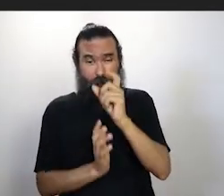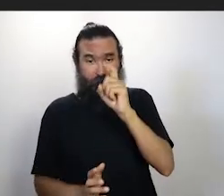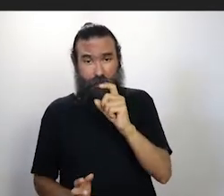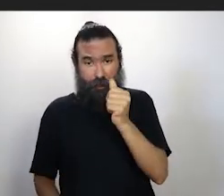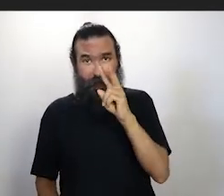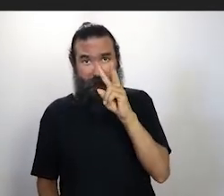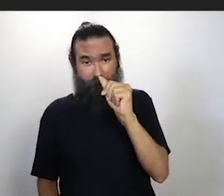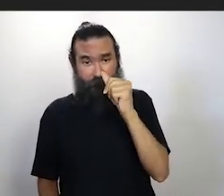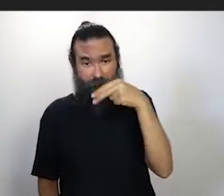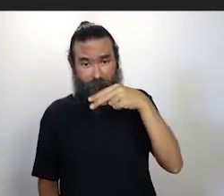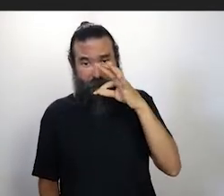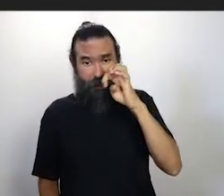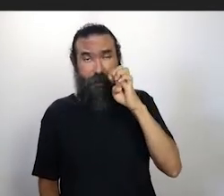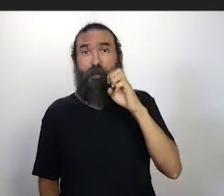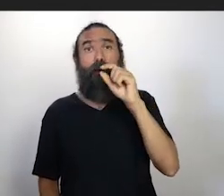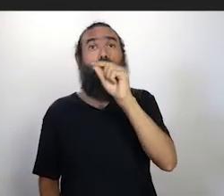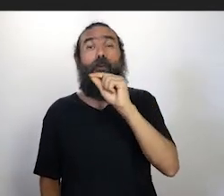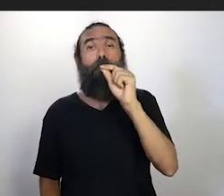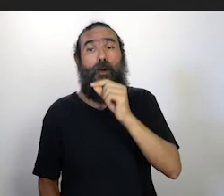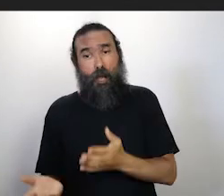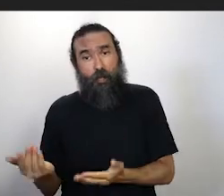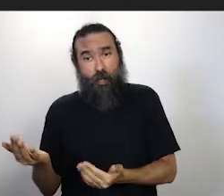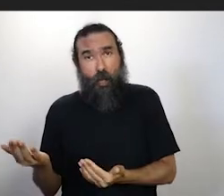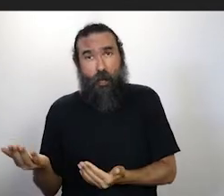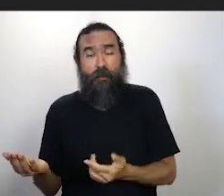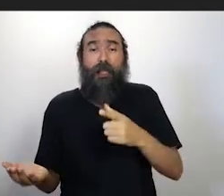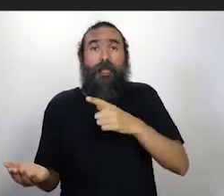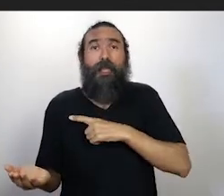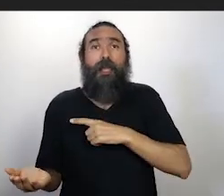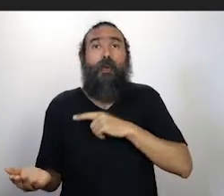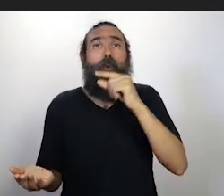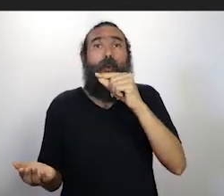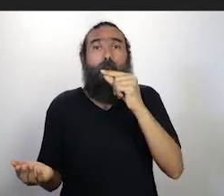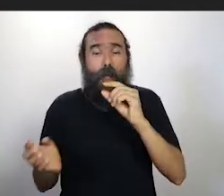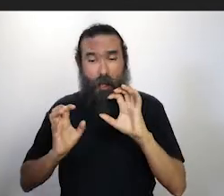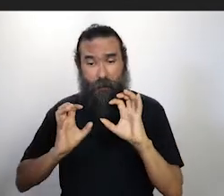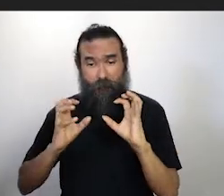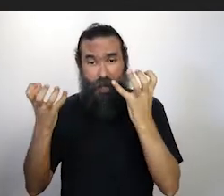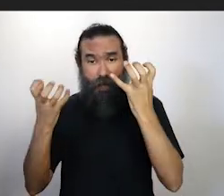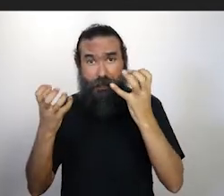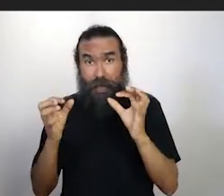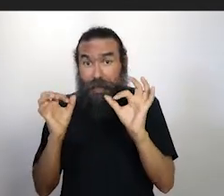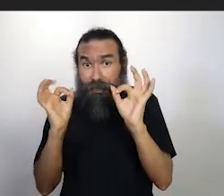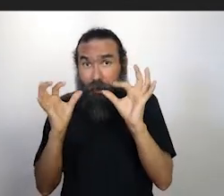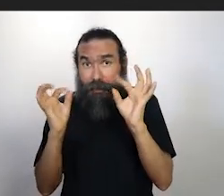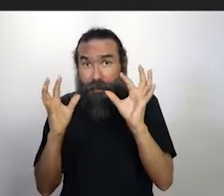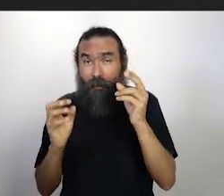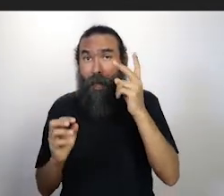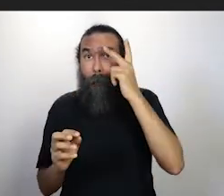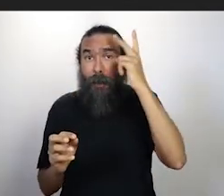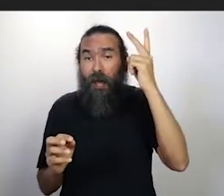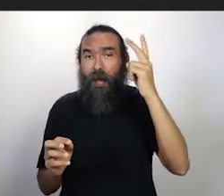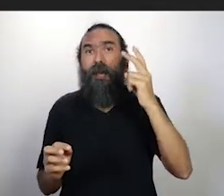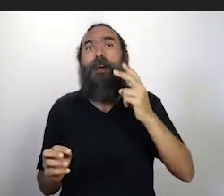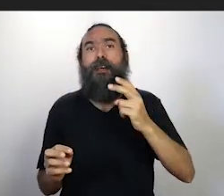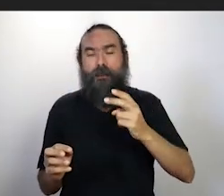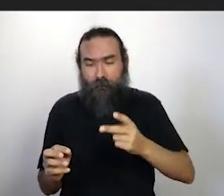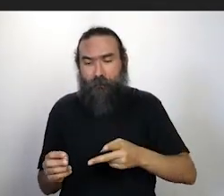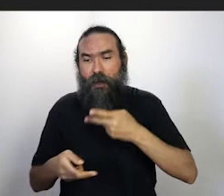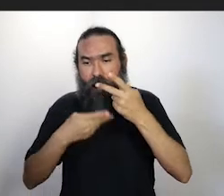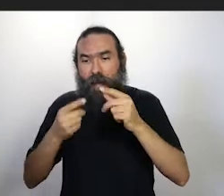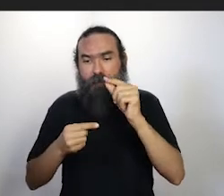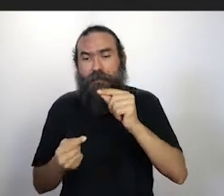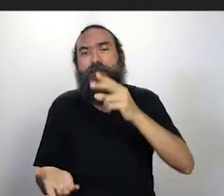relacionado com cerimônias ritualísticas de passagem. Então, com isso, eu peço para cada